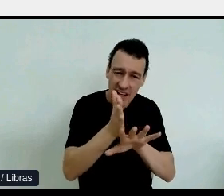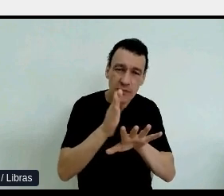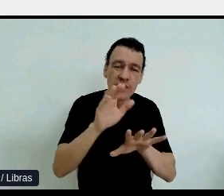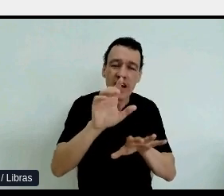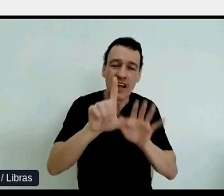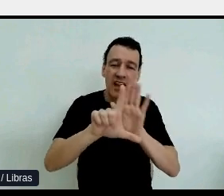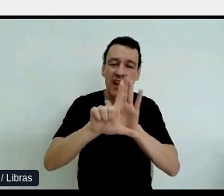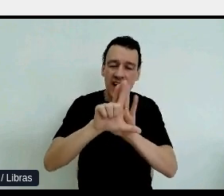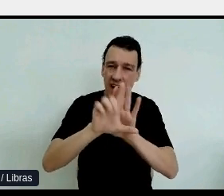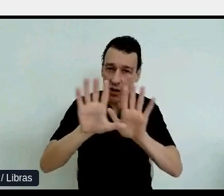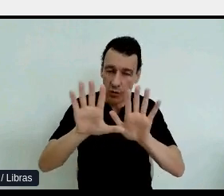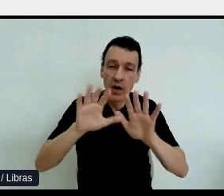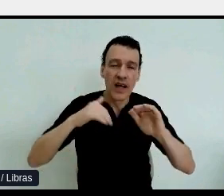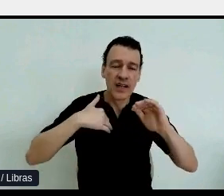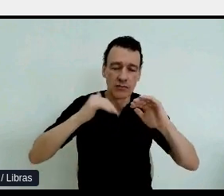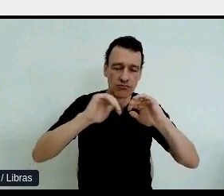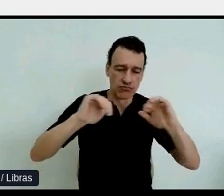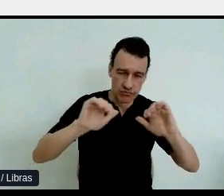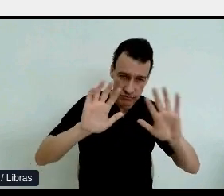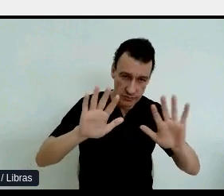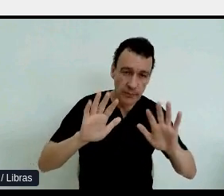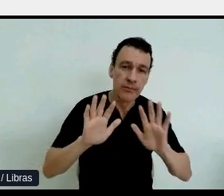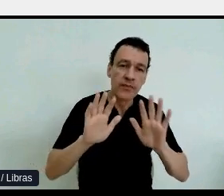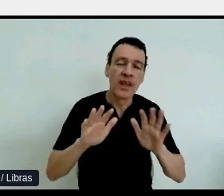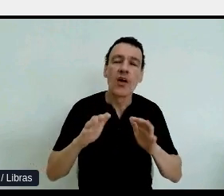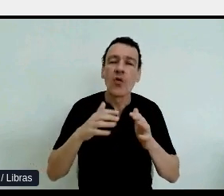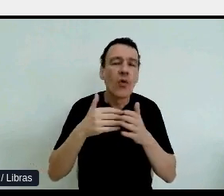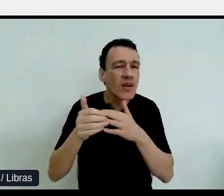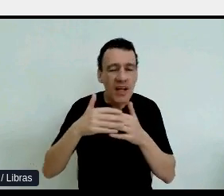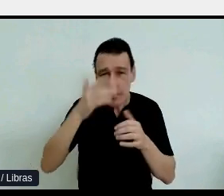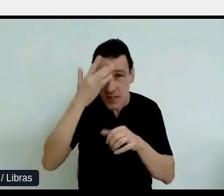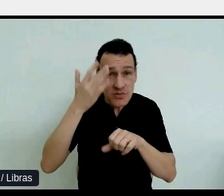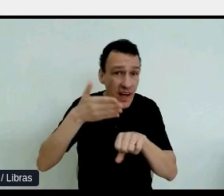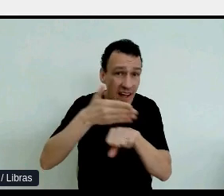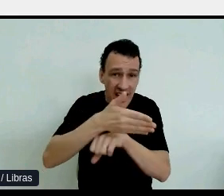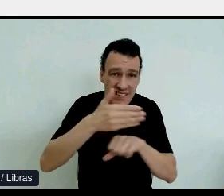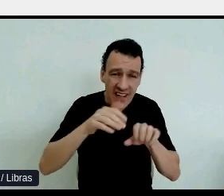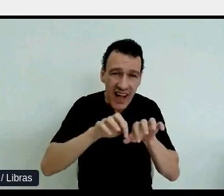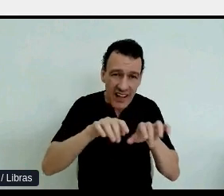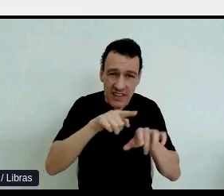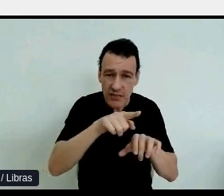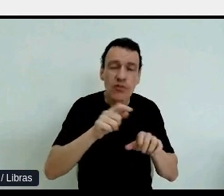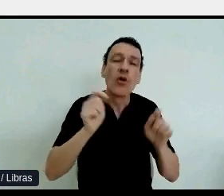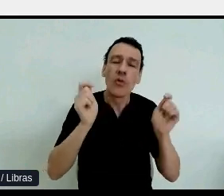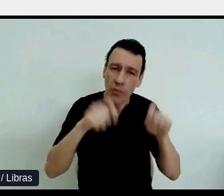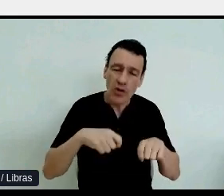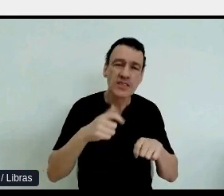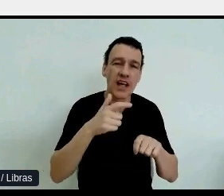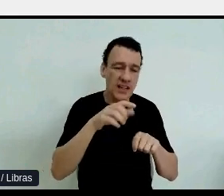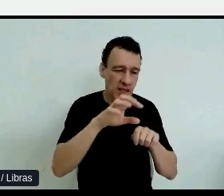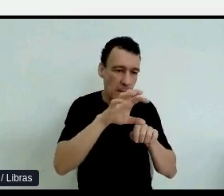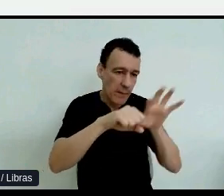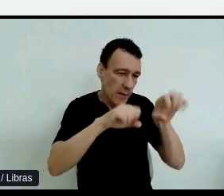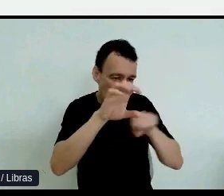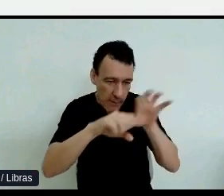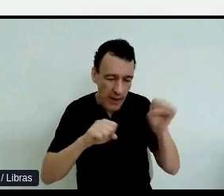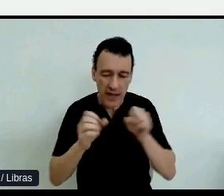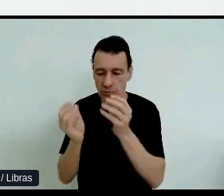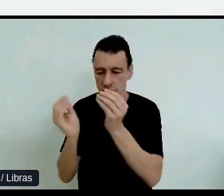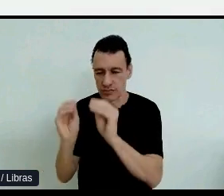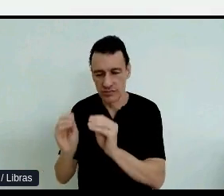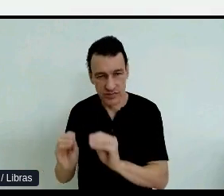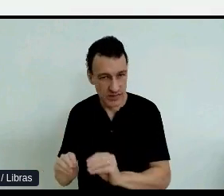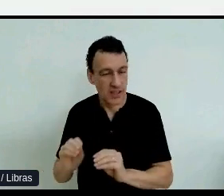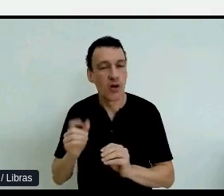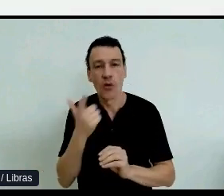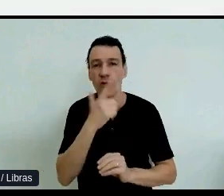que cada pessoa que usar o arquivo consiga implementar os seus próprios legal track. Foi disso, né, porque ele